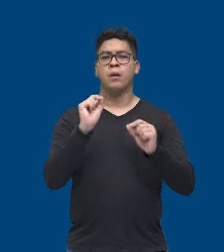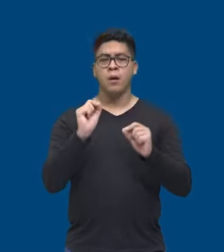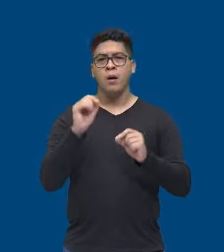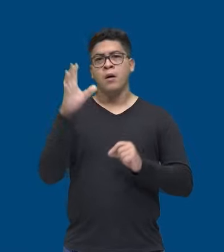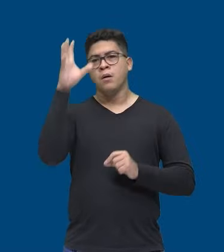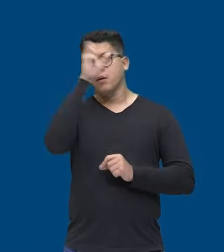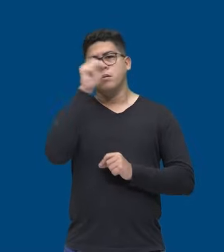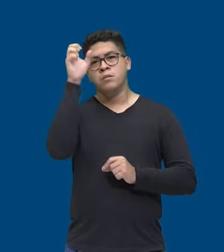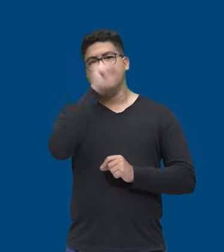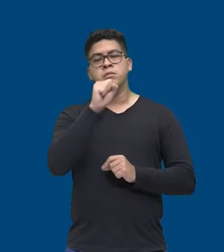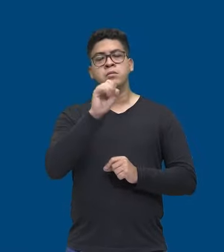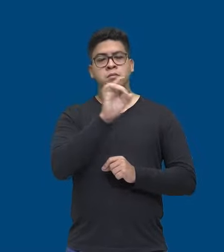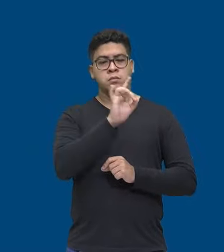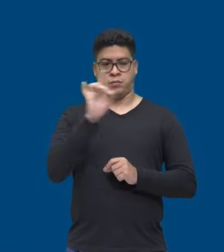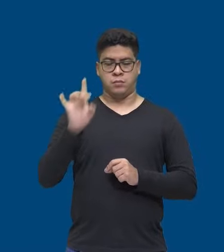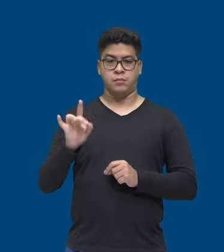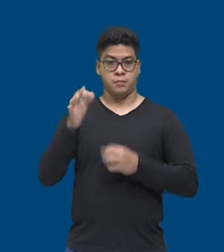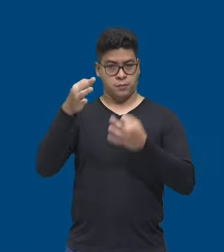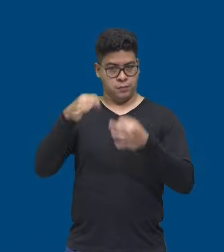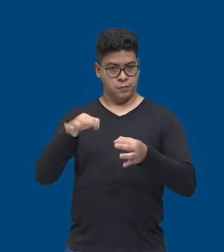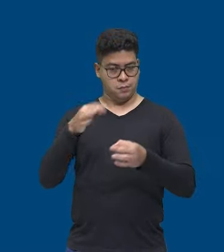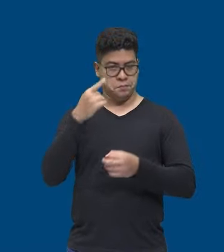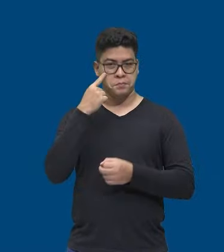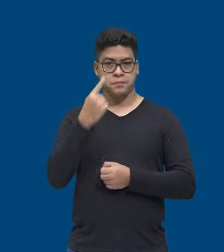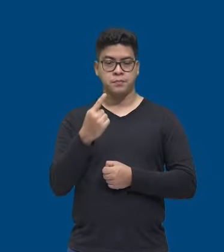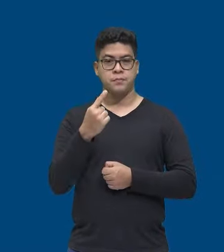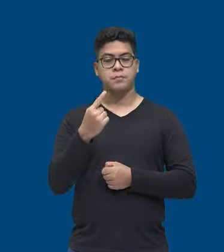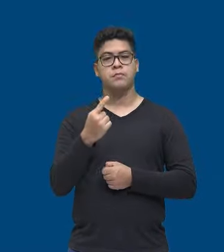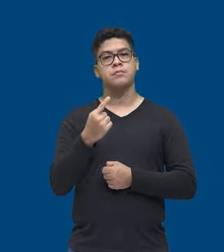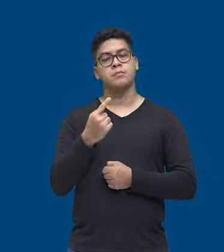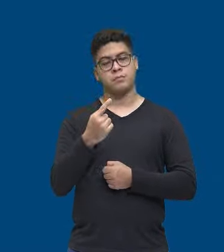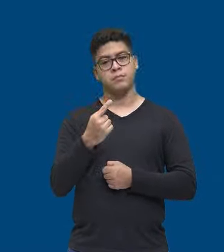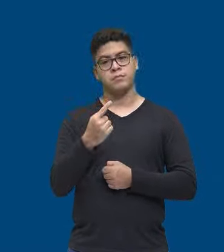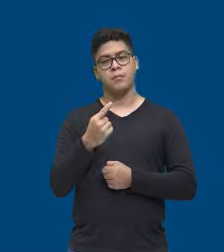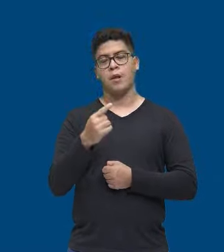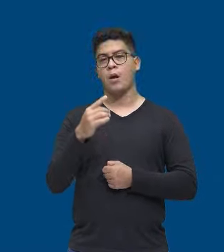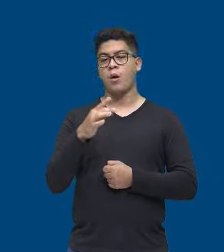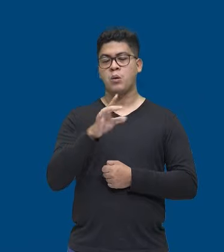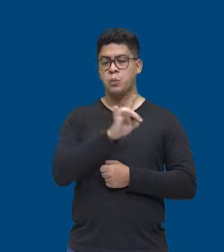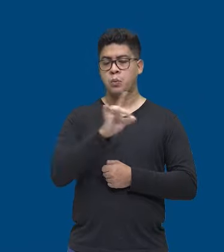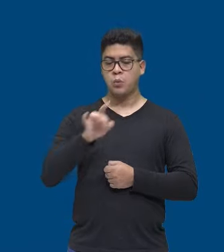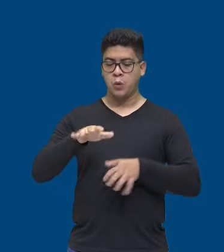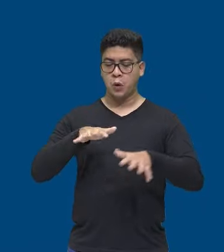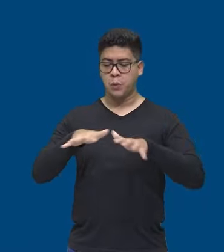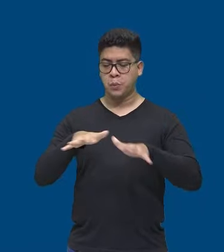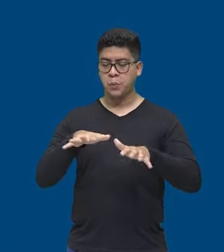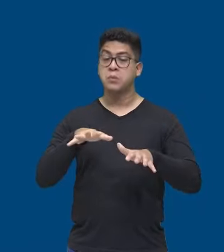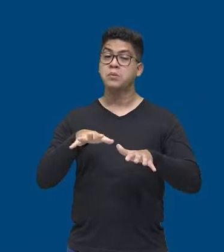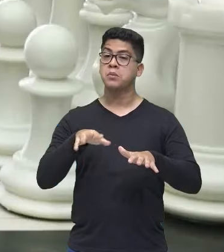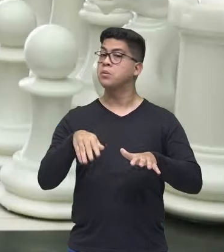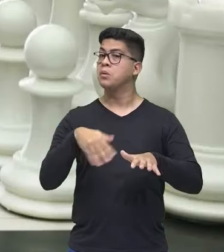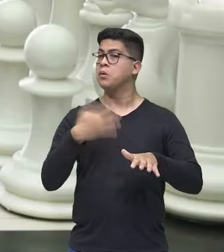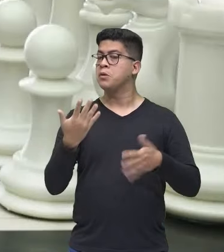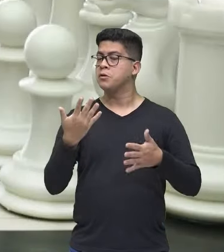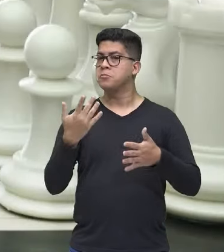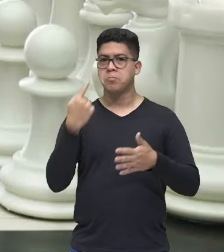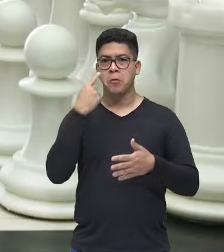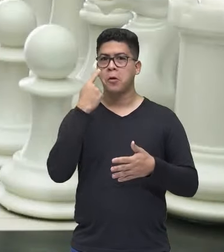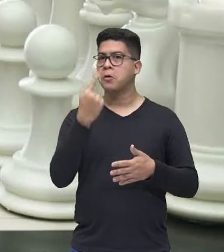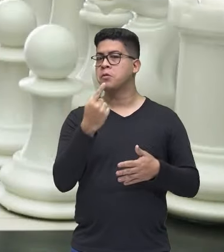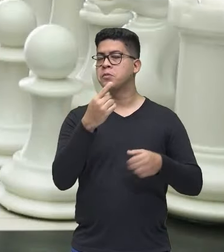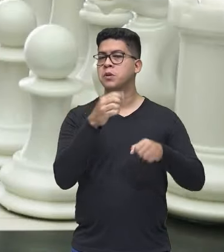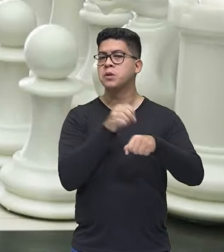sobre cada um deles, tá bom? O movimento de cada um deles, não esqueçam. Então, qual é a minha sugestão para